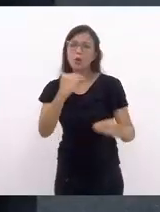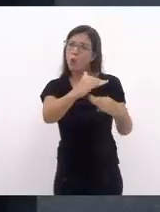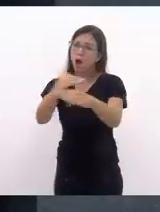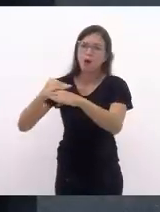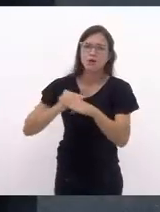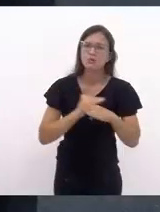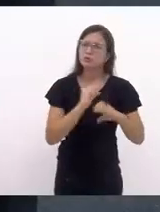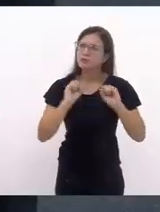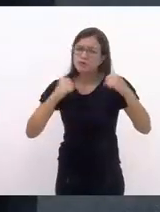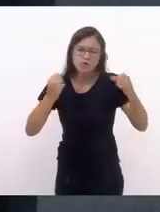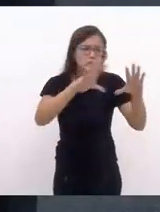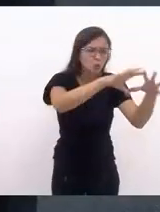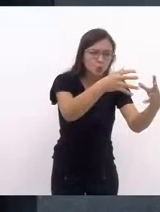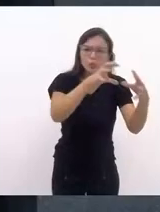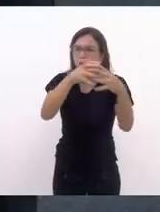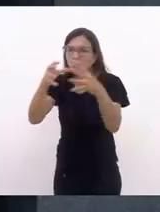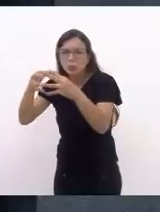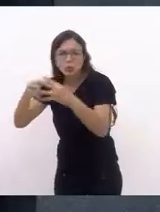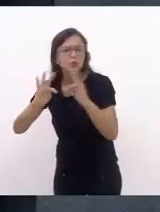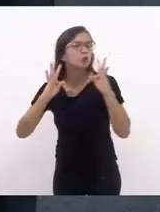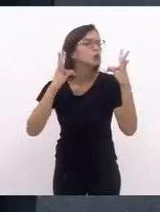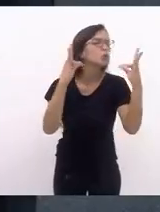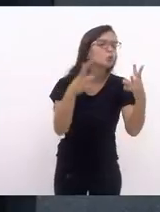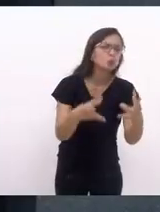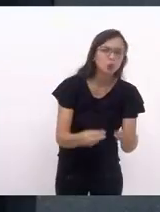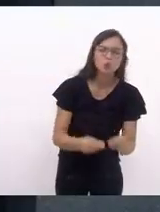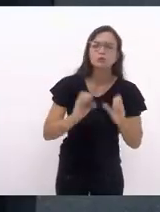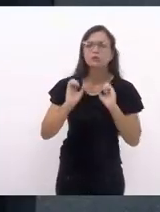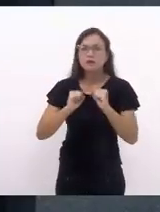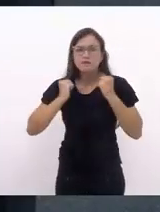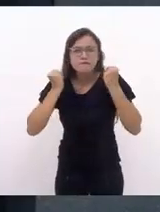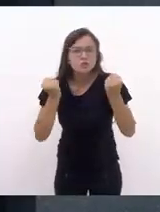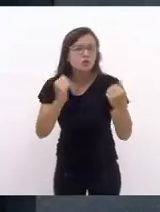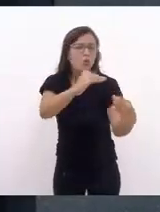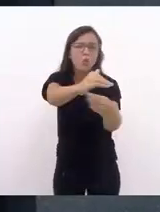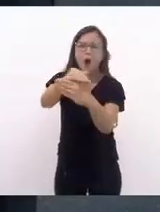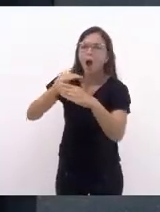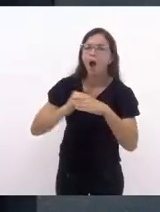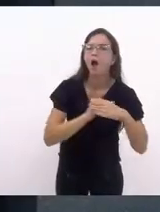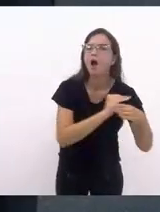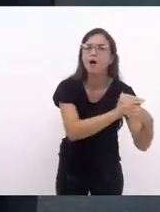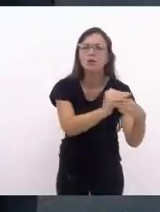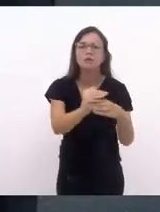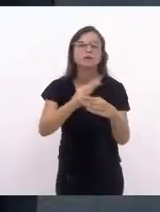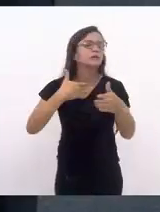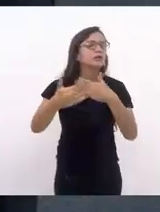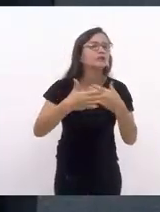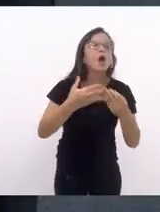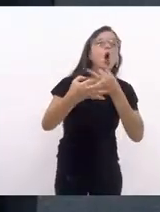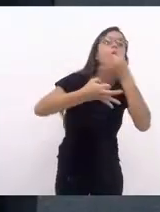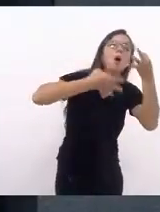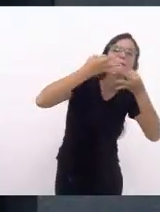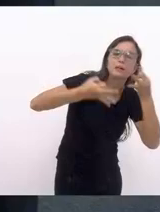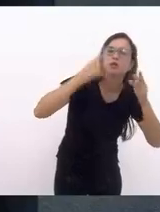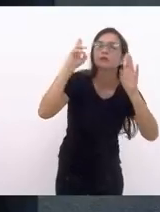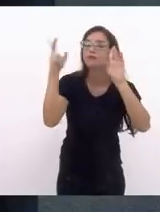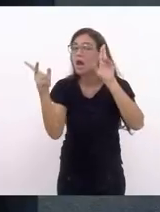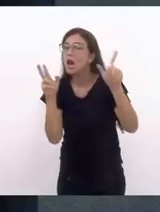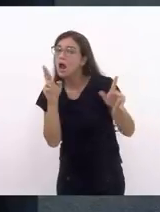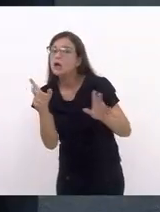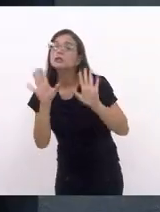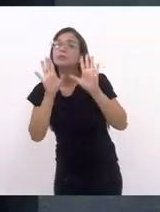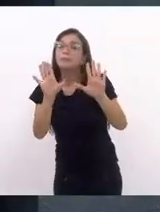todas as comissões de todos os deputados dessa casa independente do ponto de vista ideológico mas em